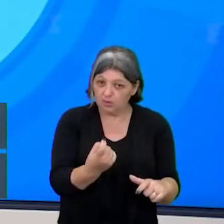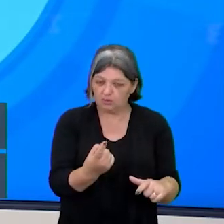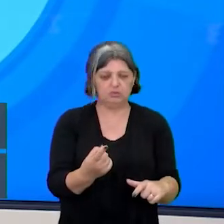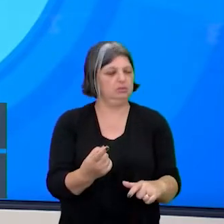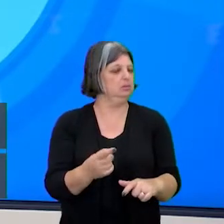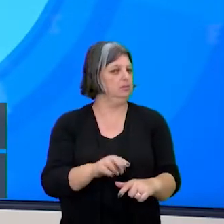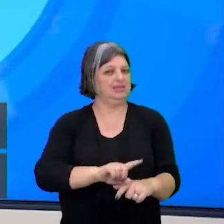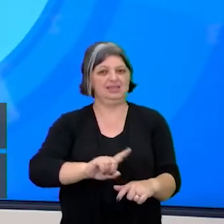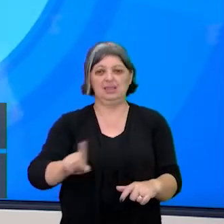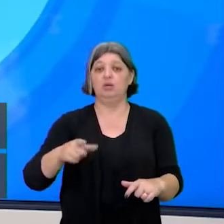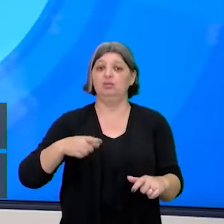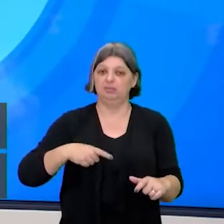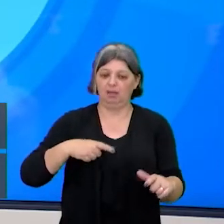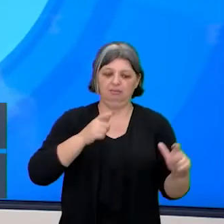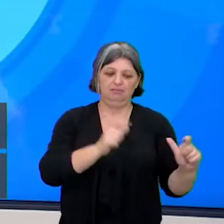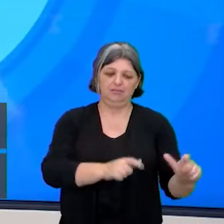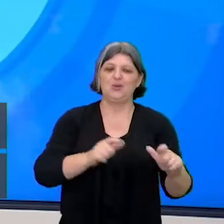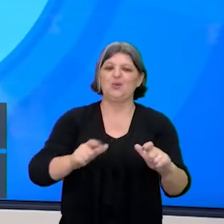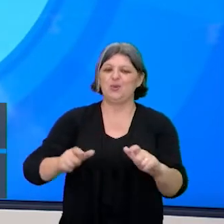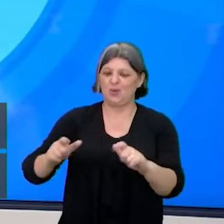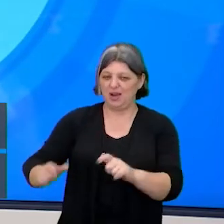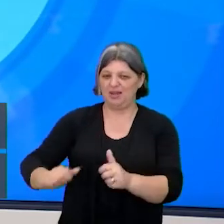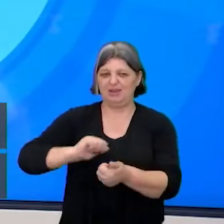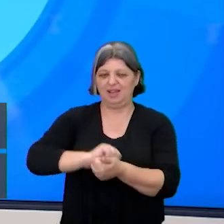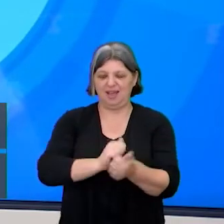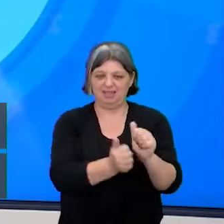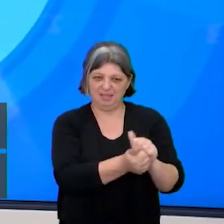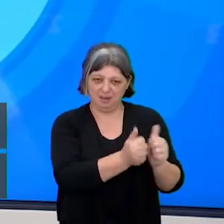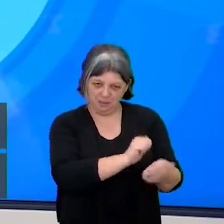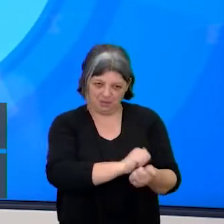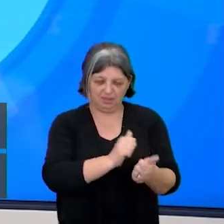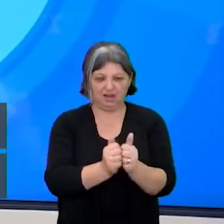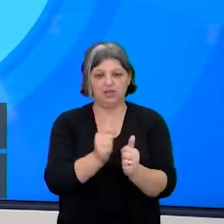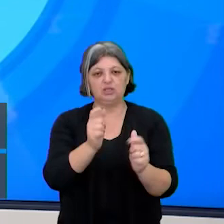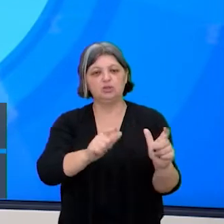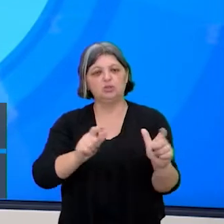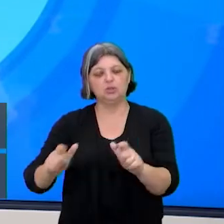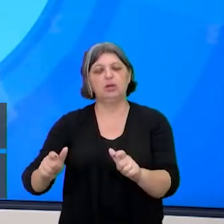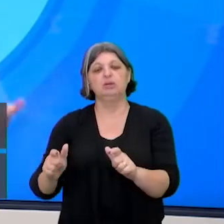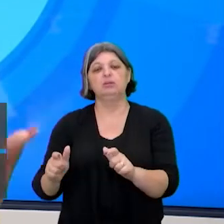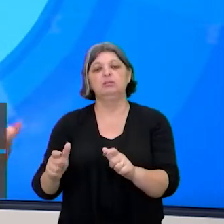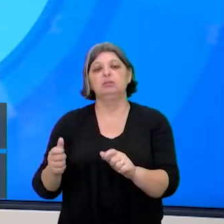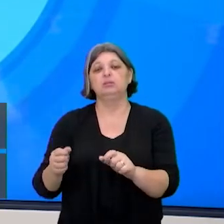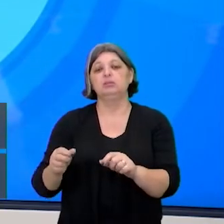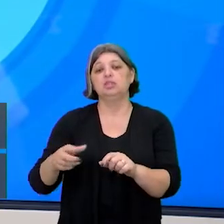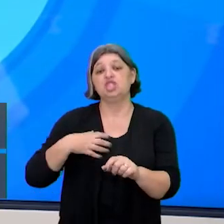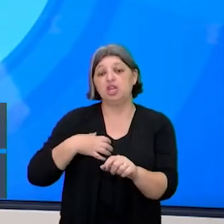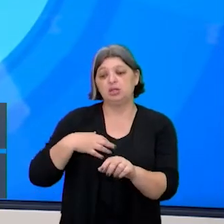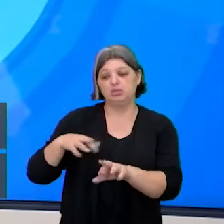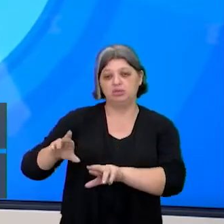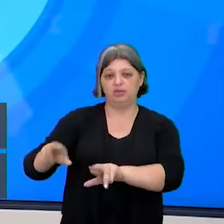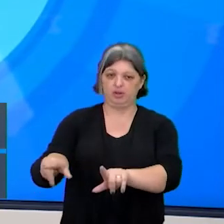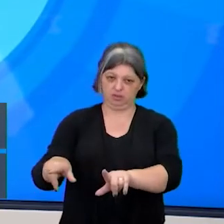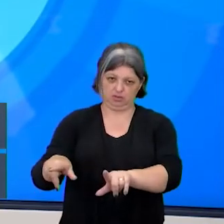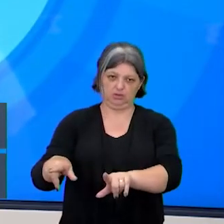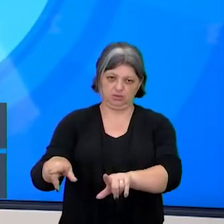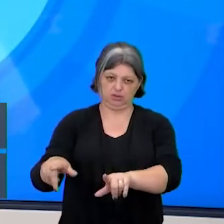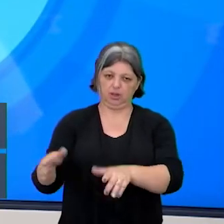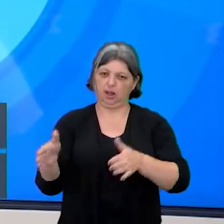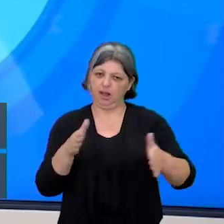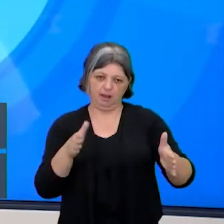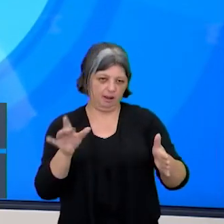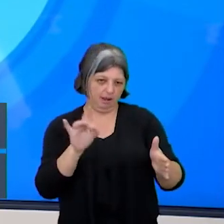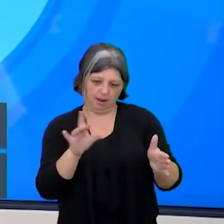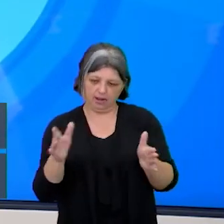existe vários momentos e adaptado, ou é feito de uma maneira diferente em cada momento, tá? Então, pense